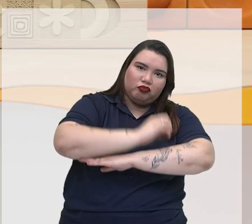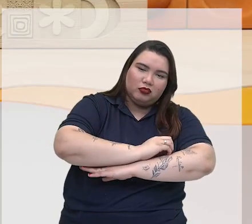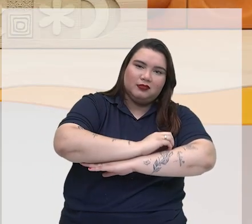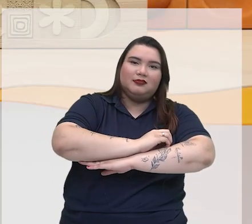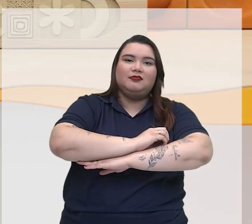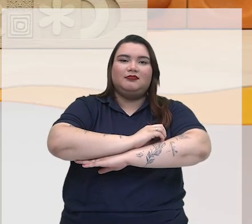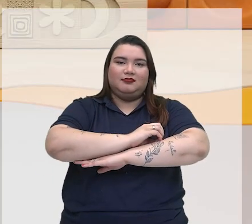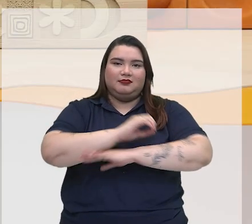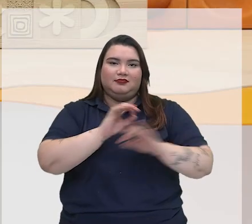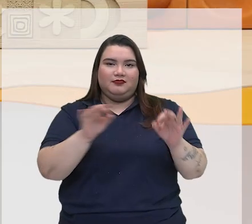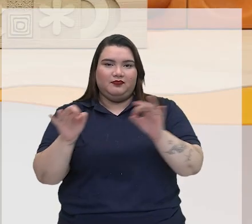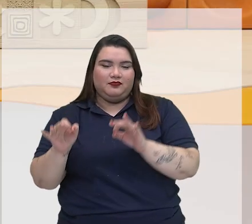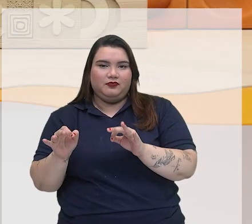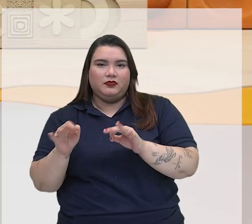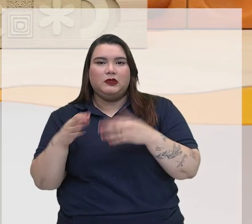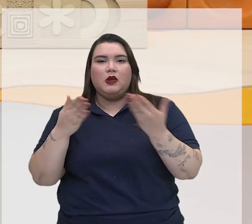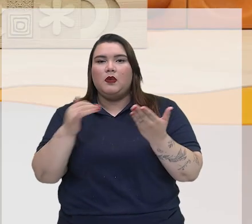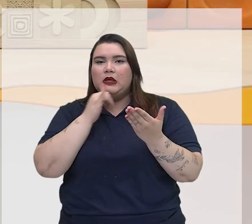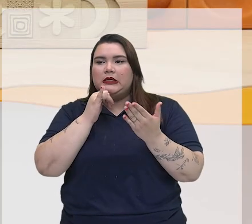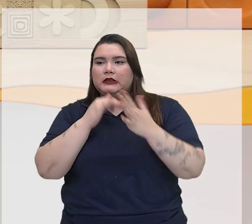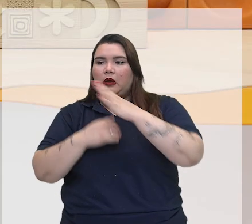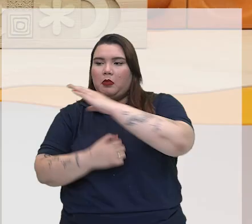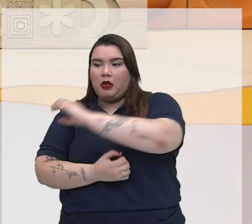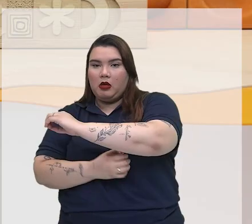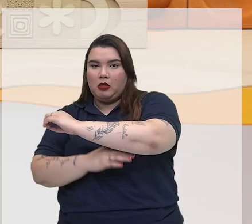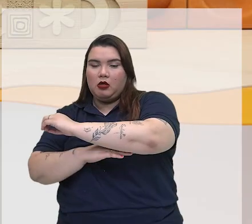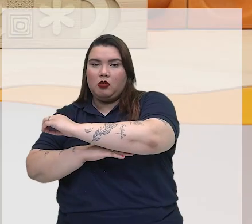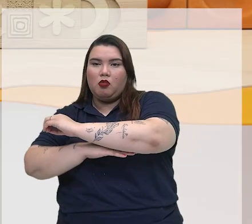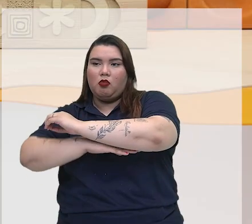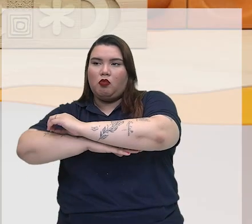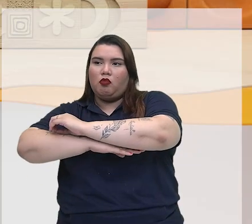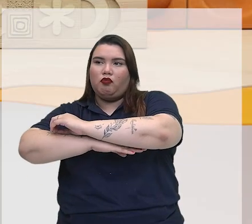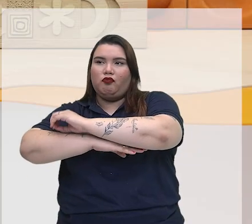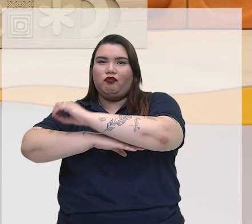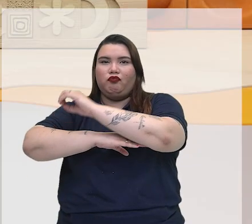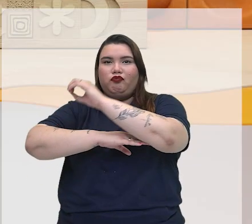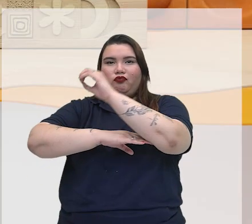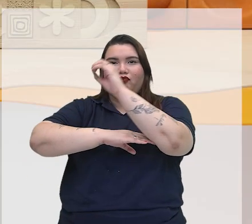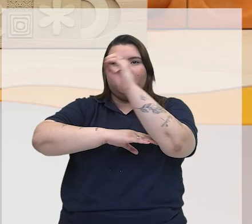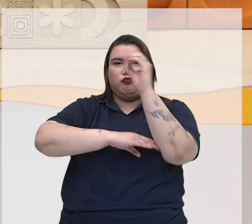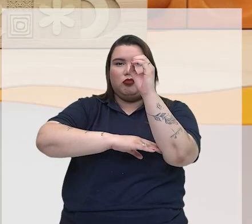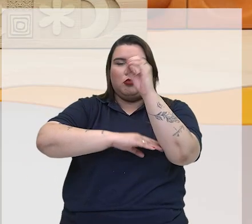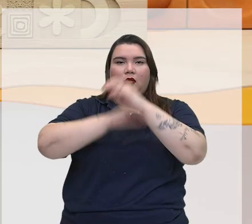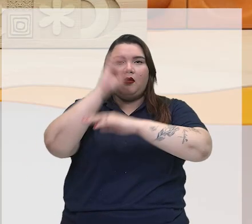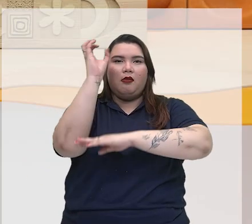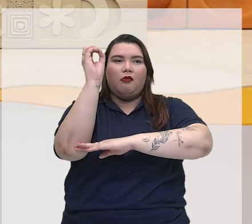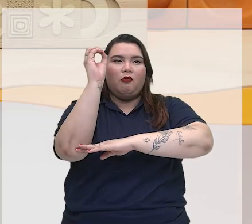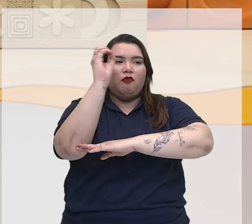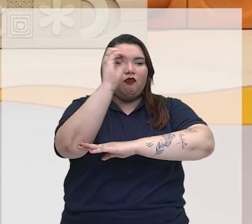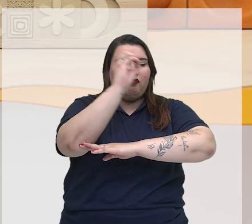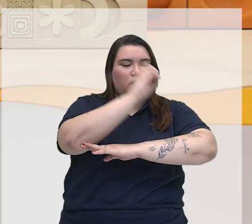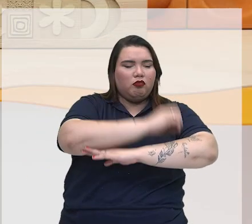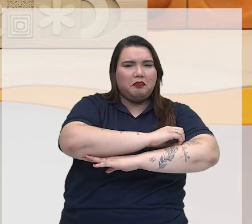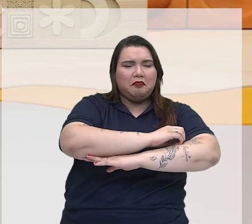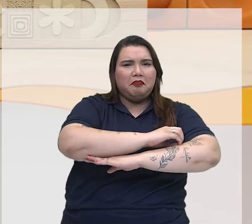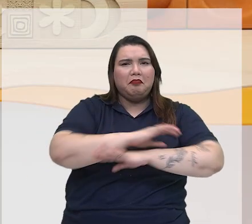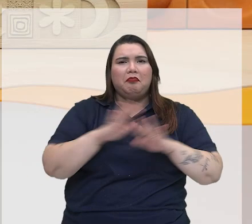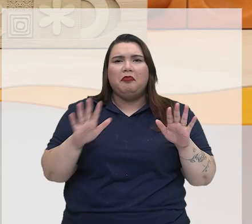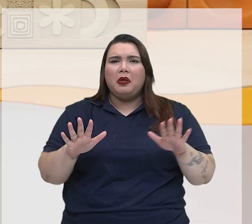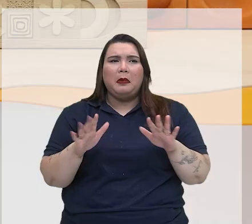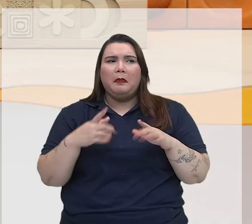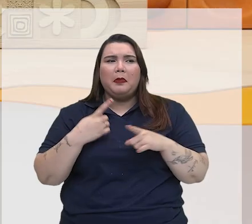sol ele está num outro ponto lá no horizonte. Mas por que isso acontece?